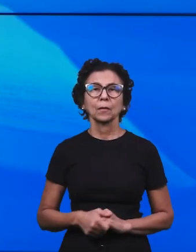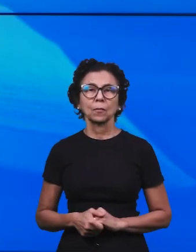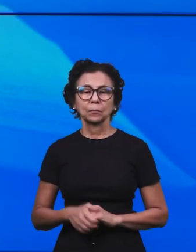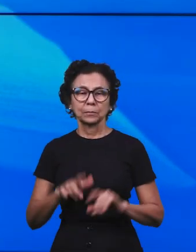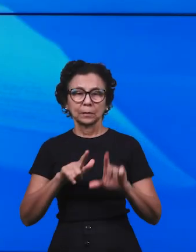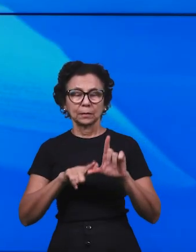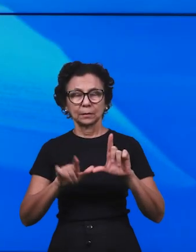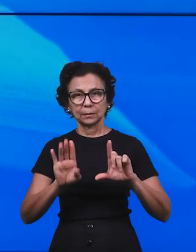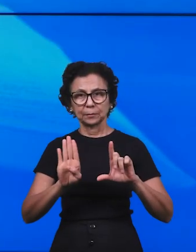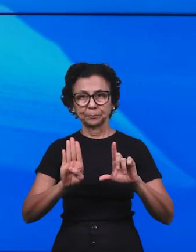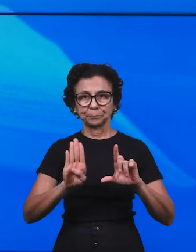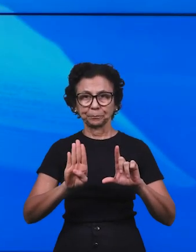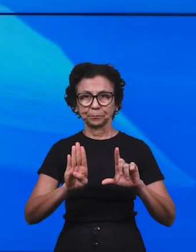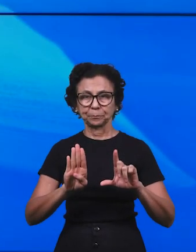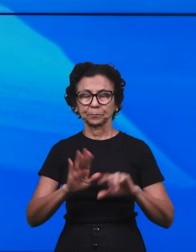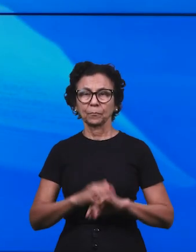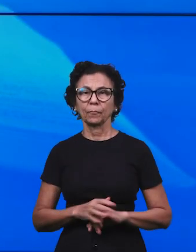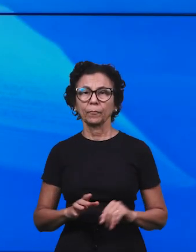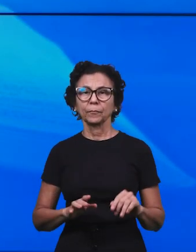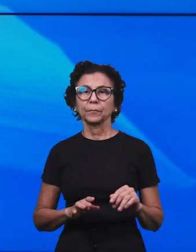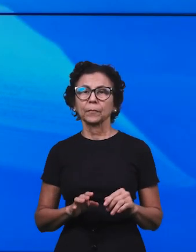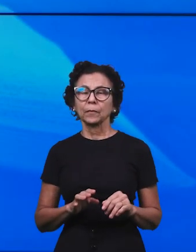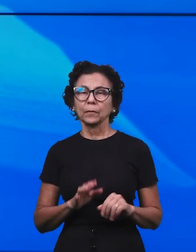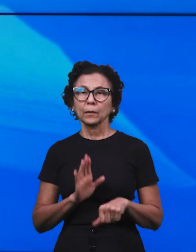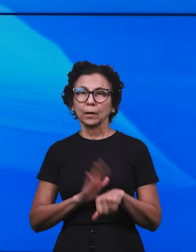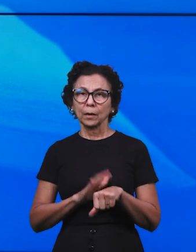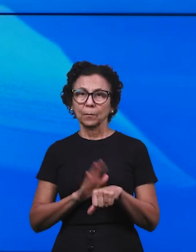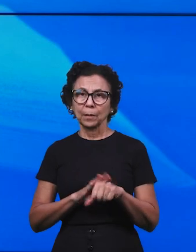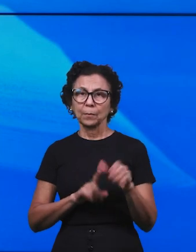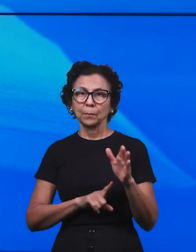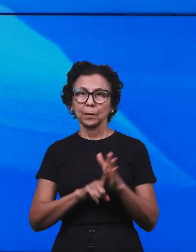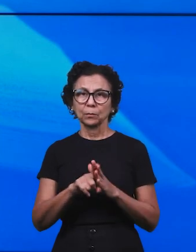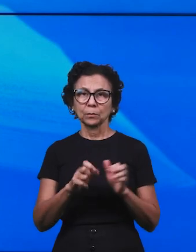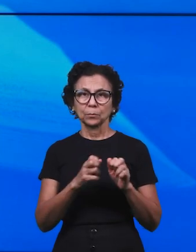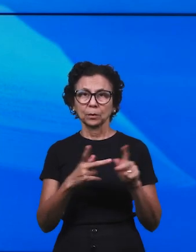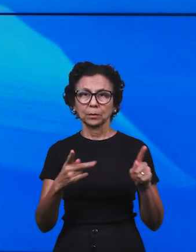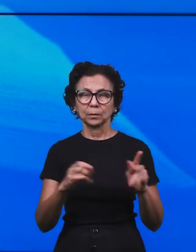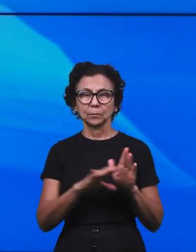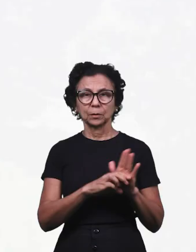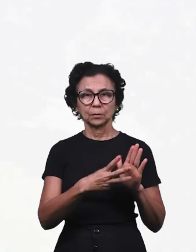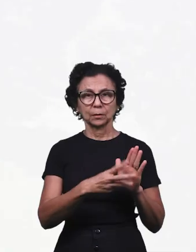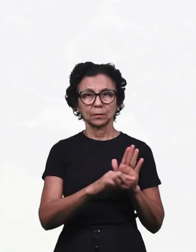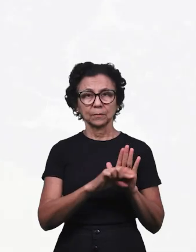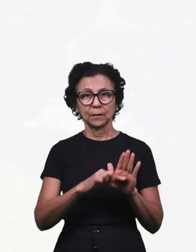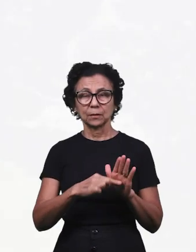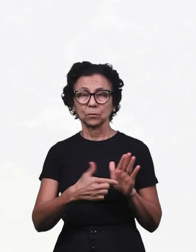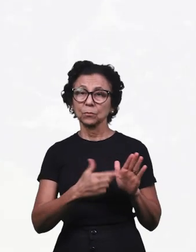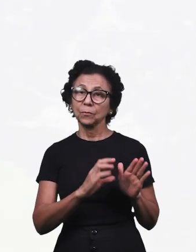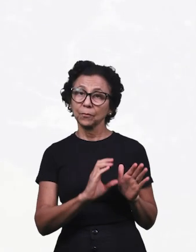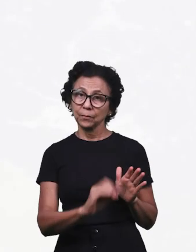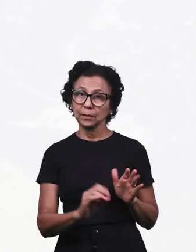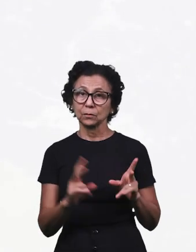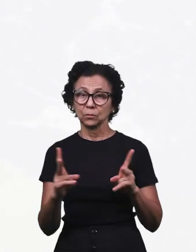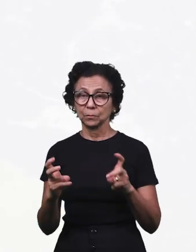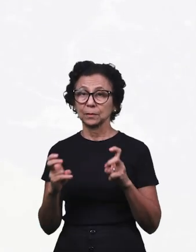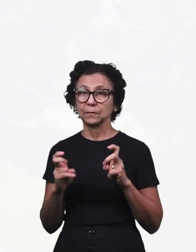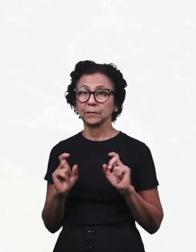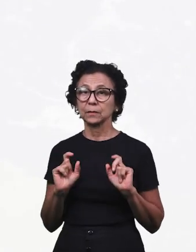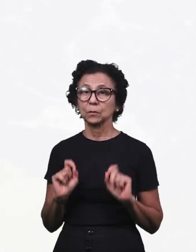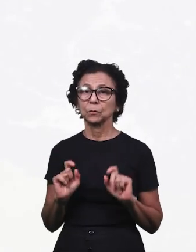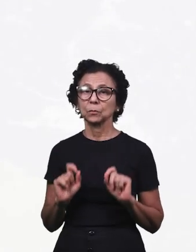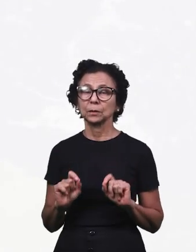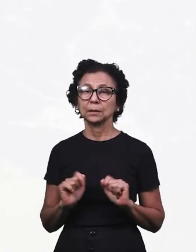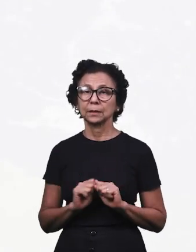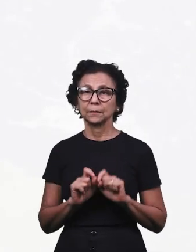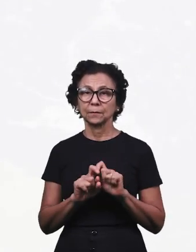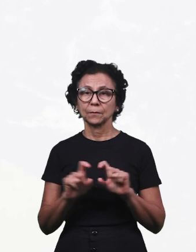agora à letra B, da pergunta 2, porque é a mesma pergunta, Apocalipse capítulo 3, verso 20, a identificação agora